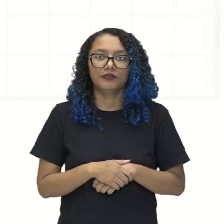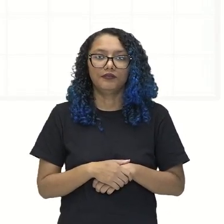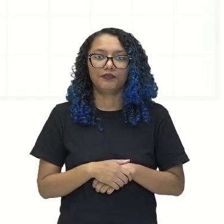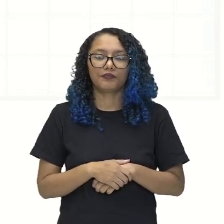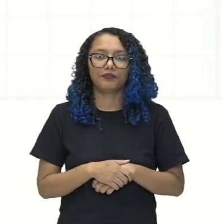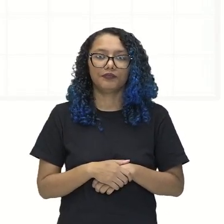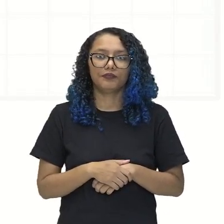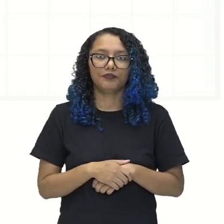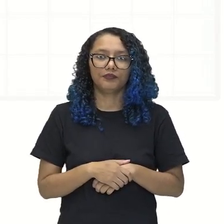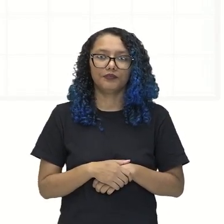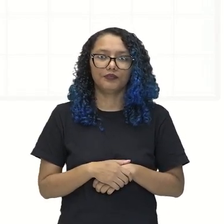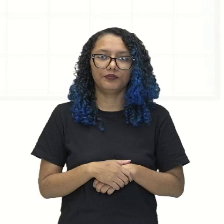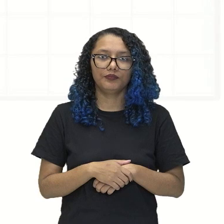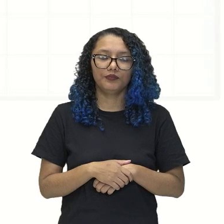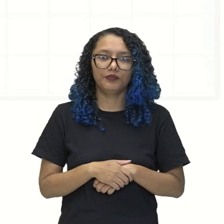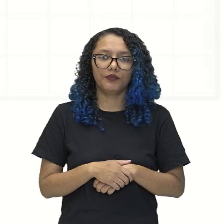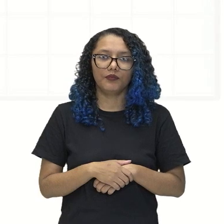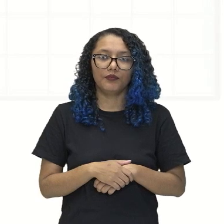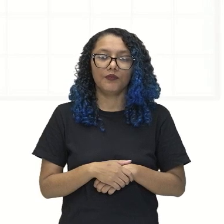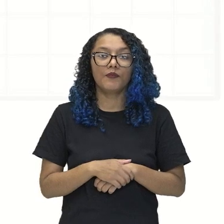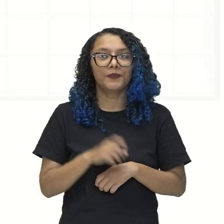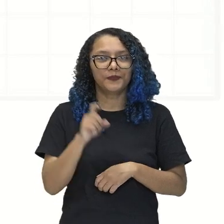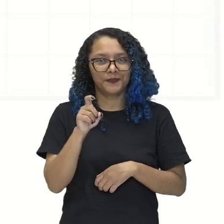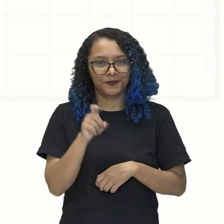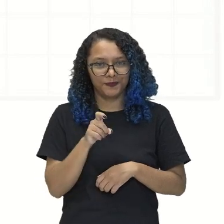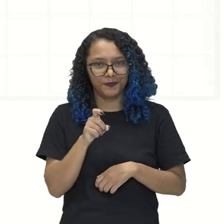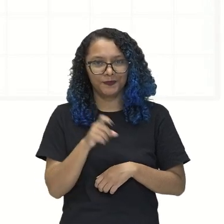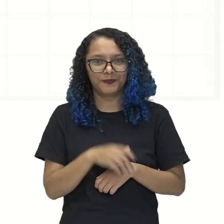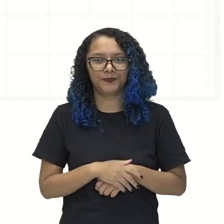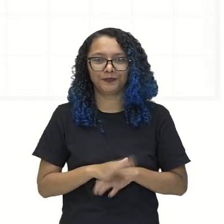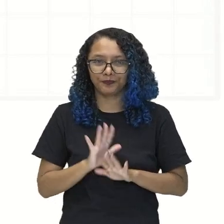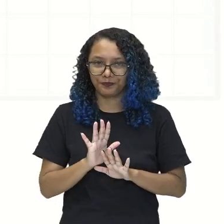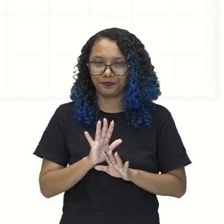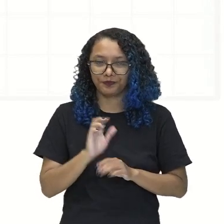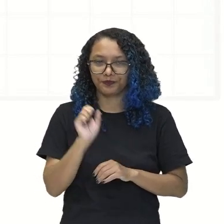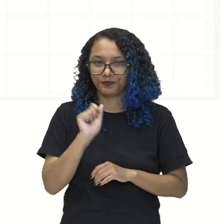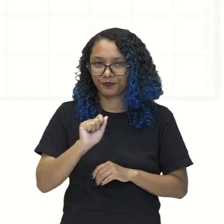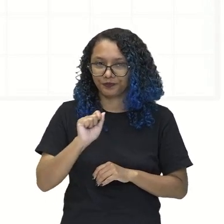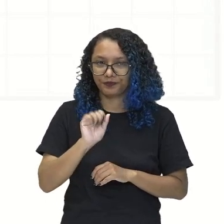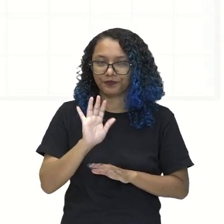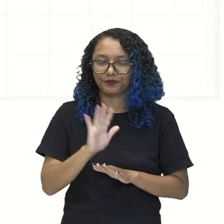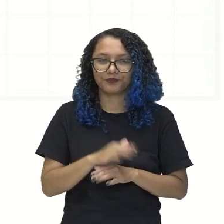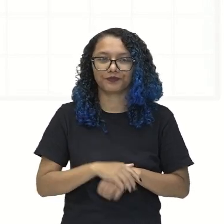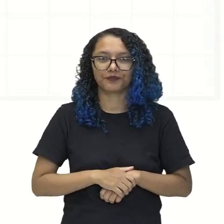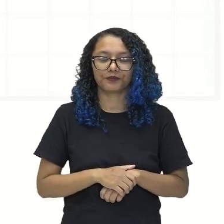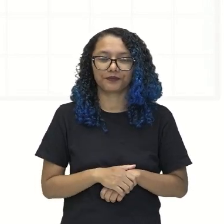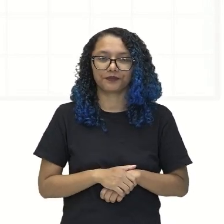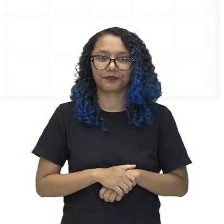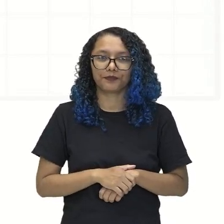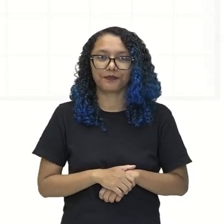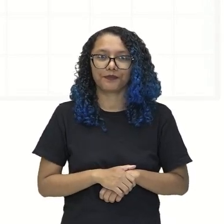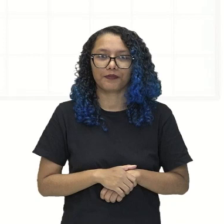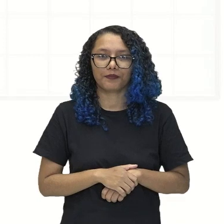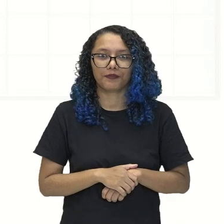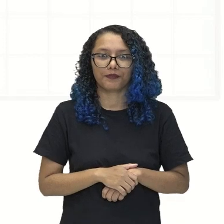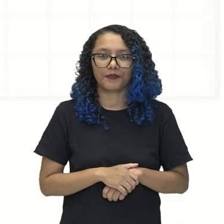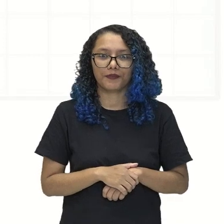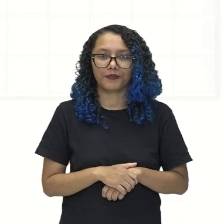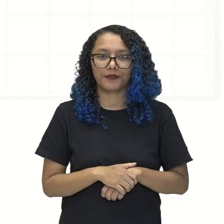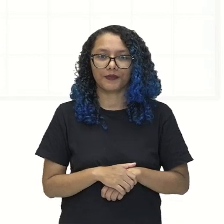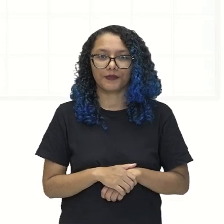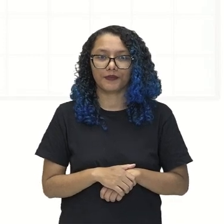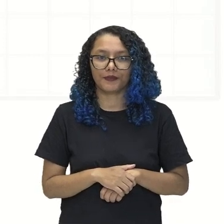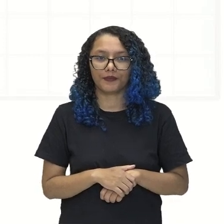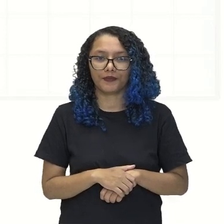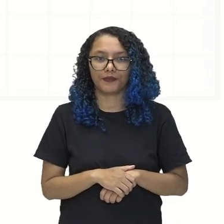né, X eu falei, deixa eu arrumar isso aqui, ó, o